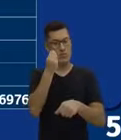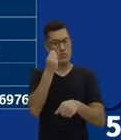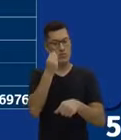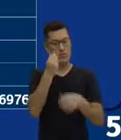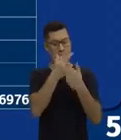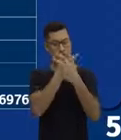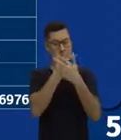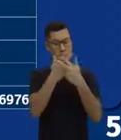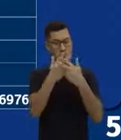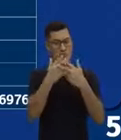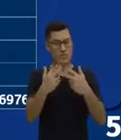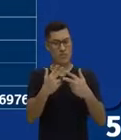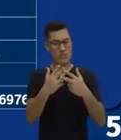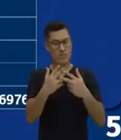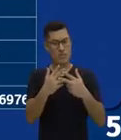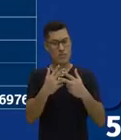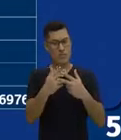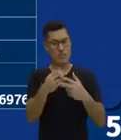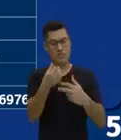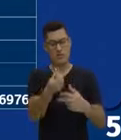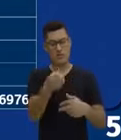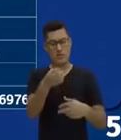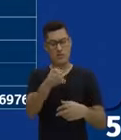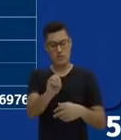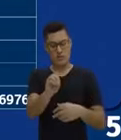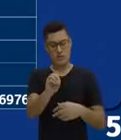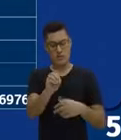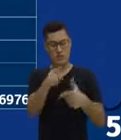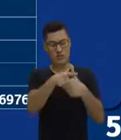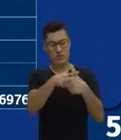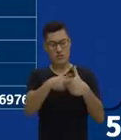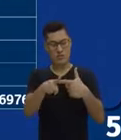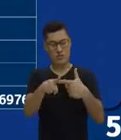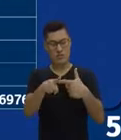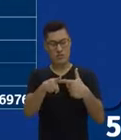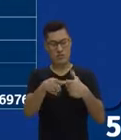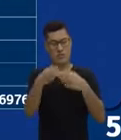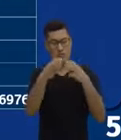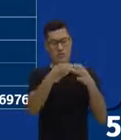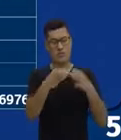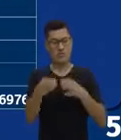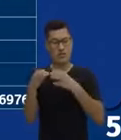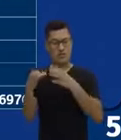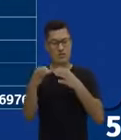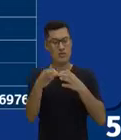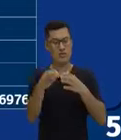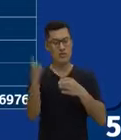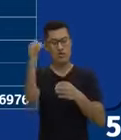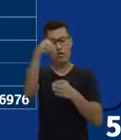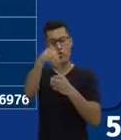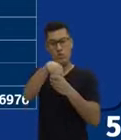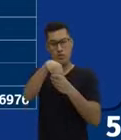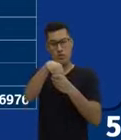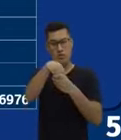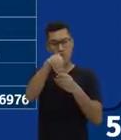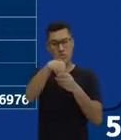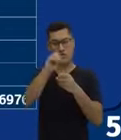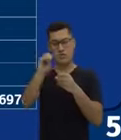bactérias. Em 60 segundos, se essa divisão binária for a cada segundo, ou, bora até colocar, vou tirar o segundo